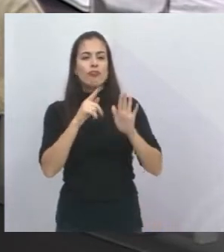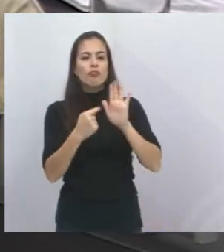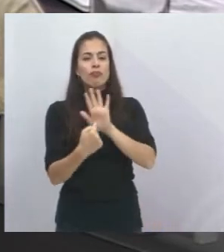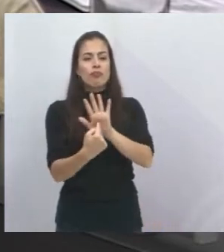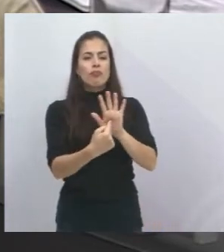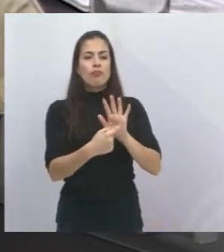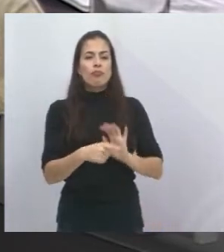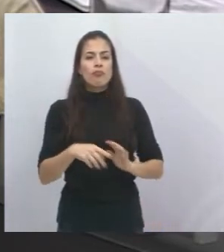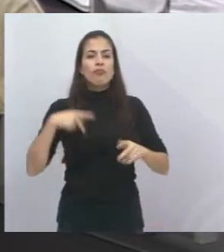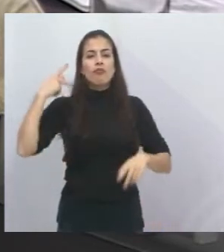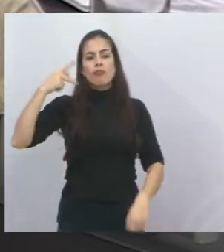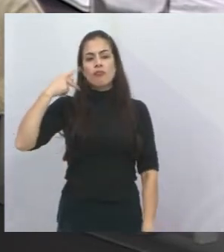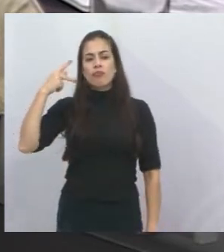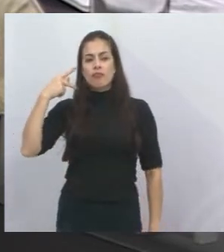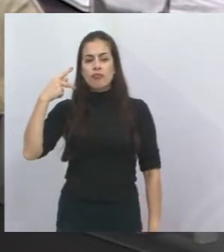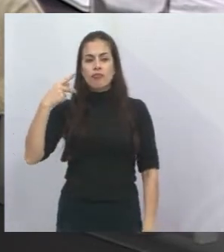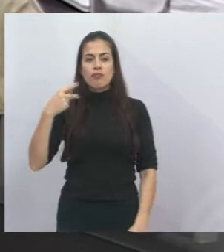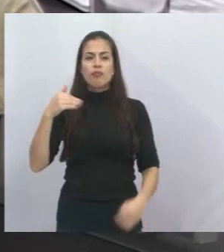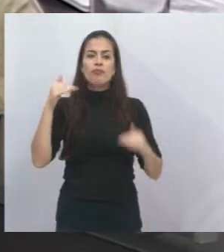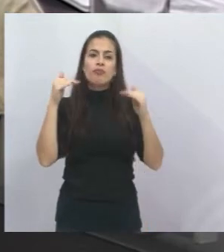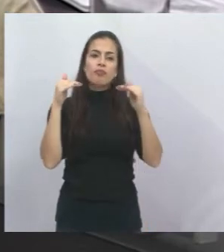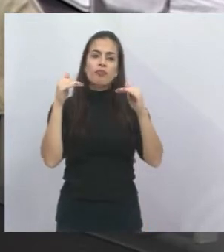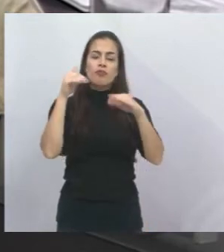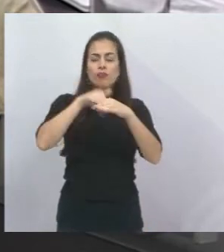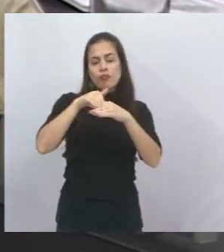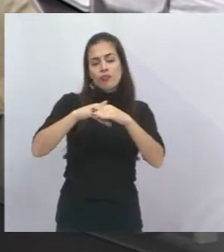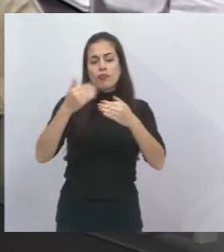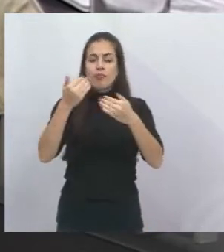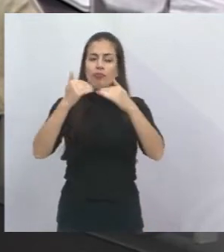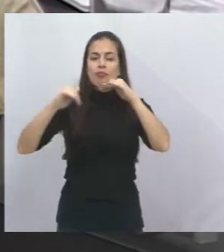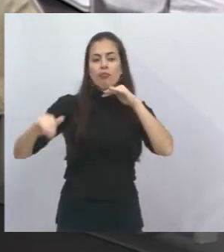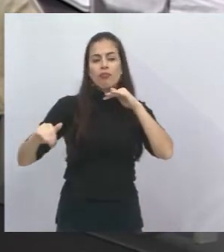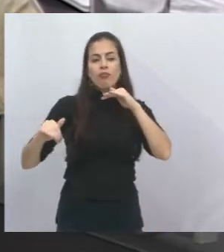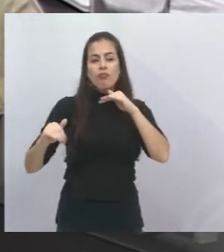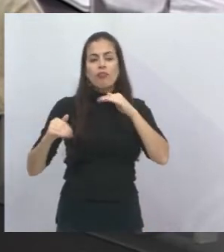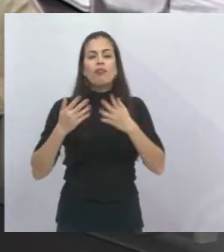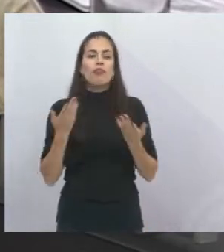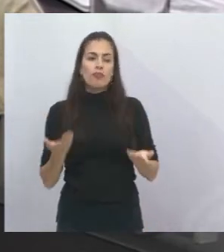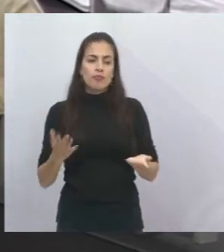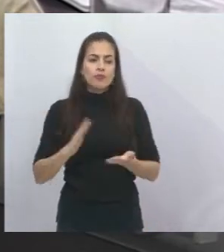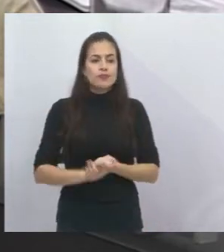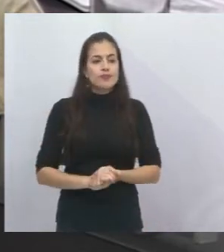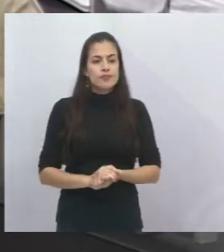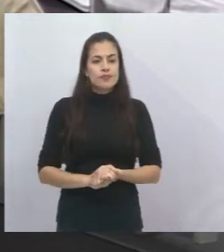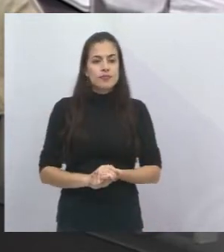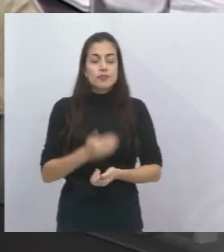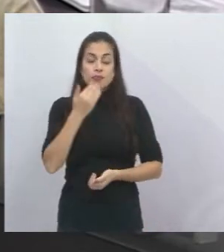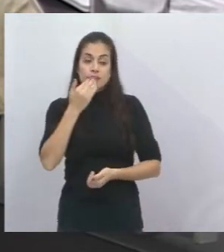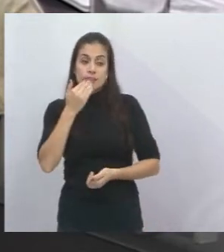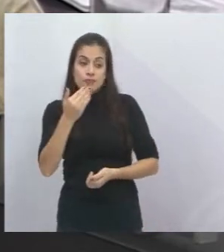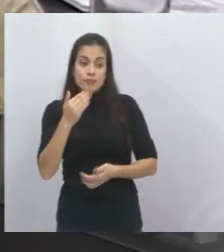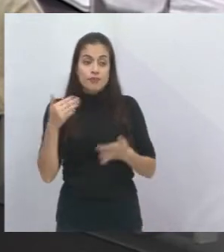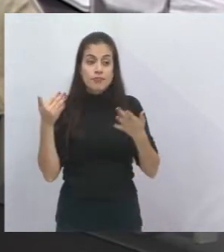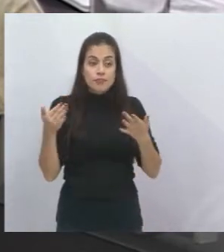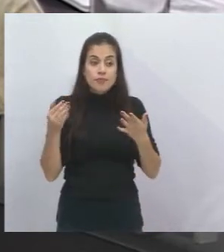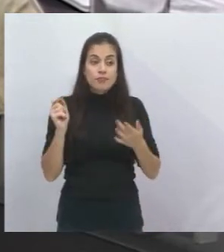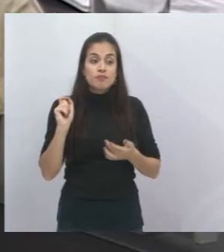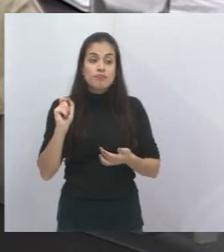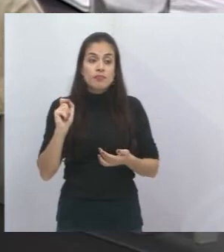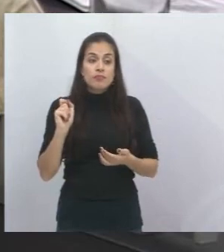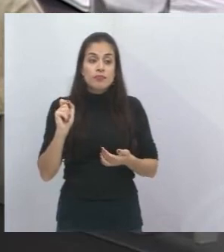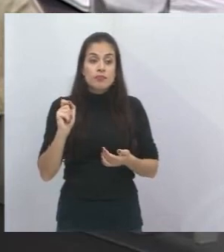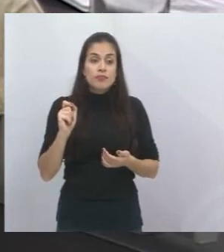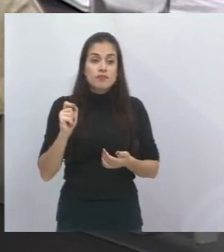postou contra, vamos marcar isso. Gente, o que eu peço é o seguinte, vocês têm todo o direito de não gostar, assim como que eu também